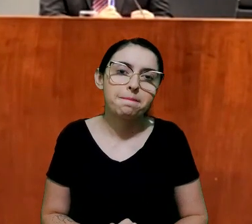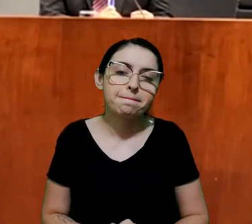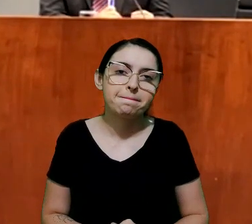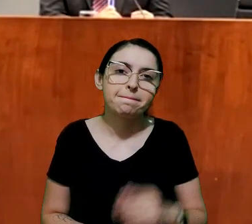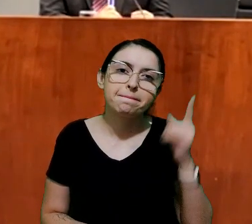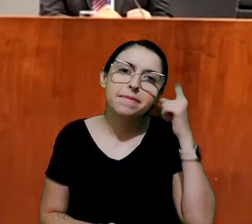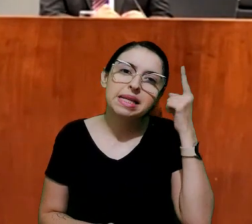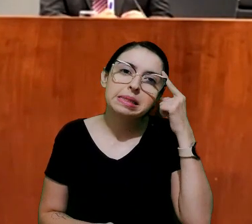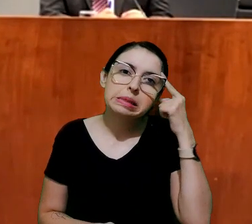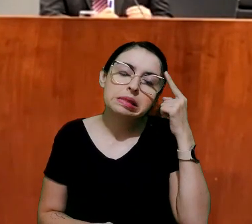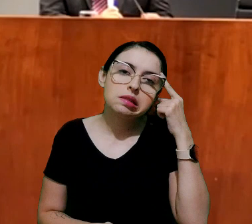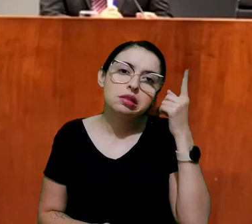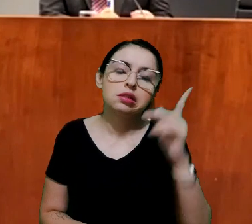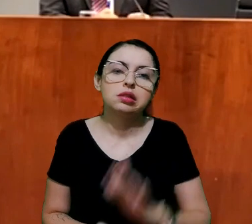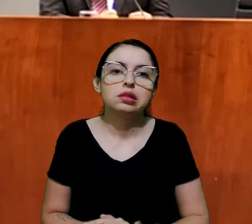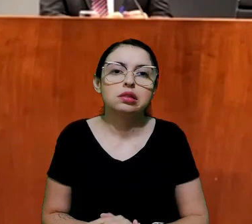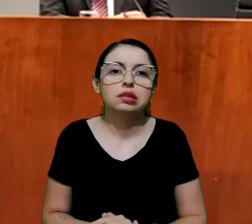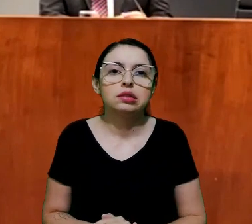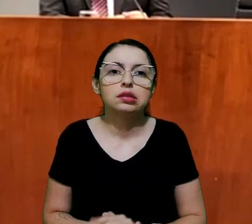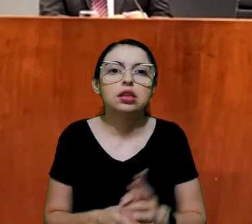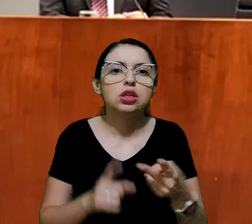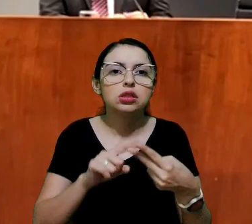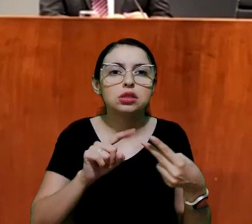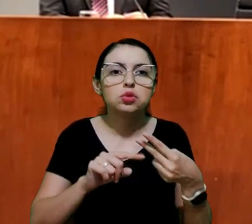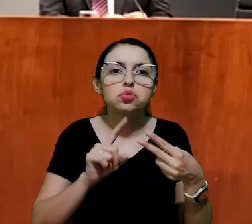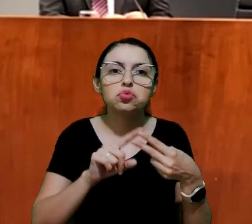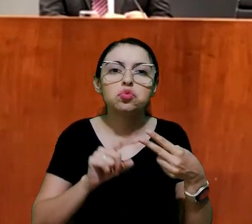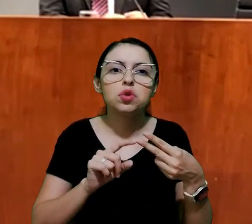pensa em relação a essas duas questões?